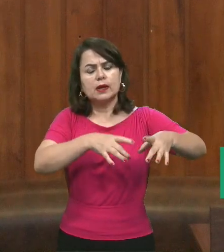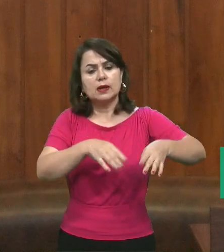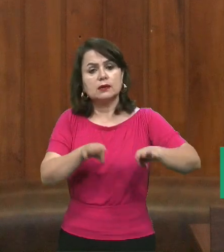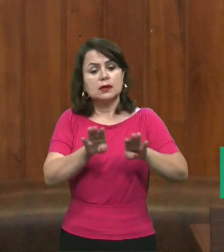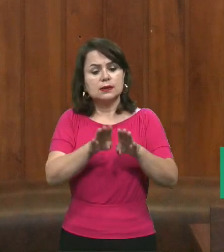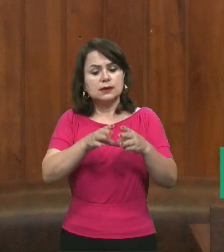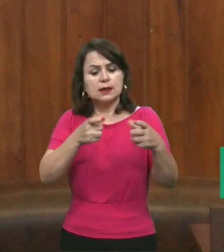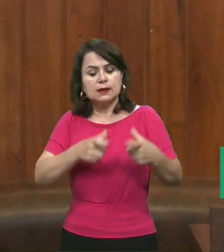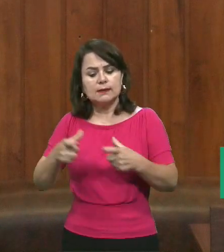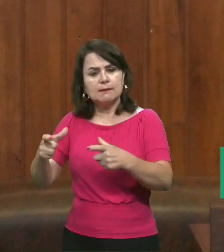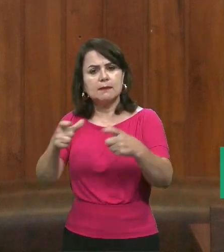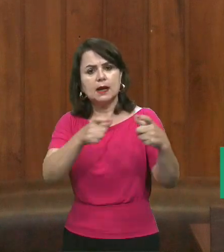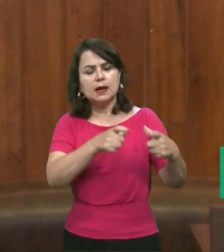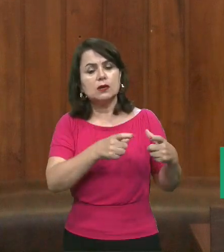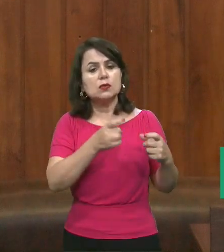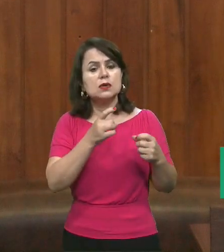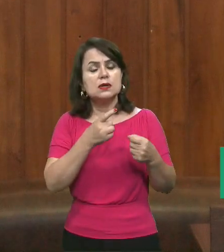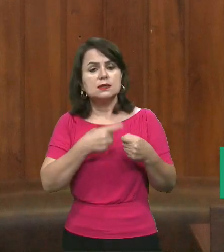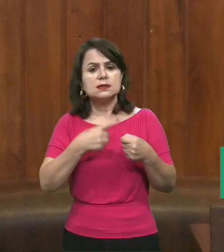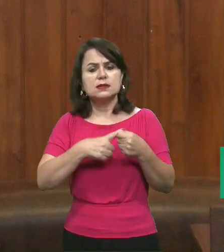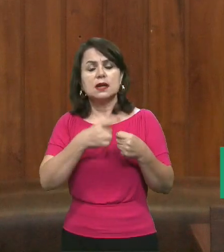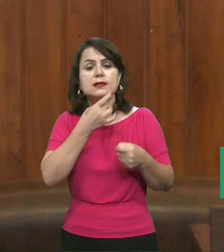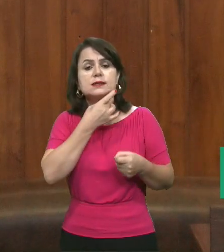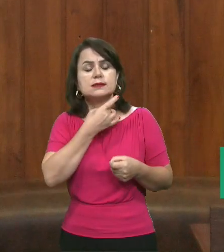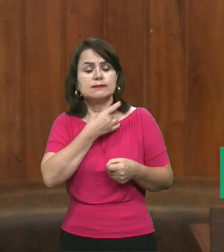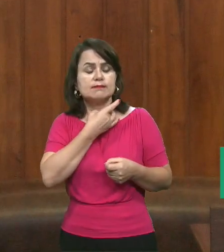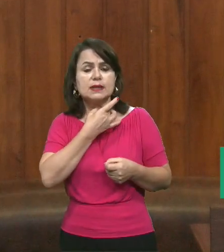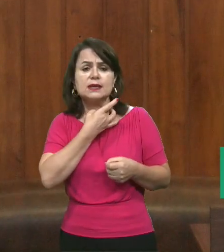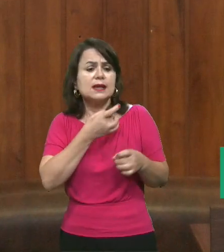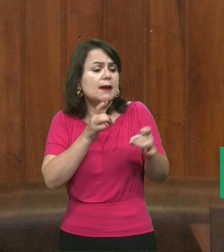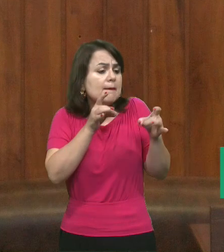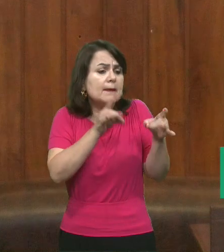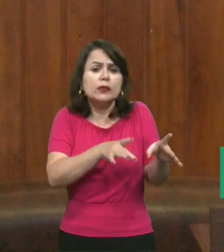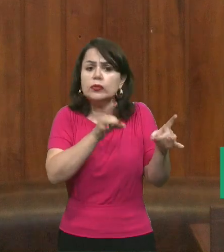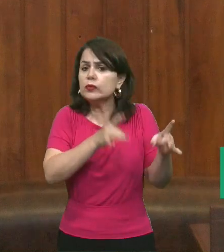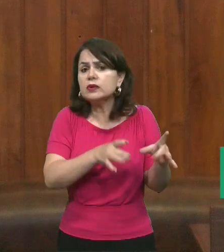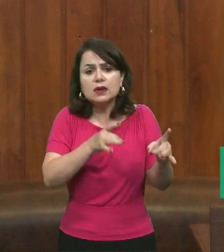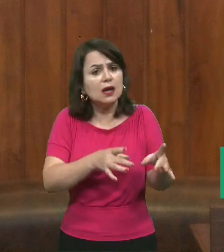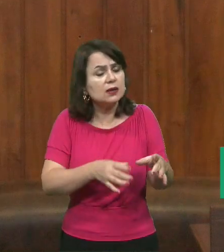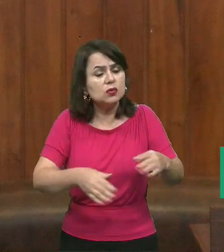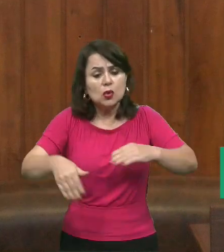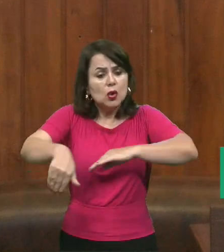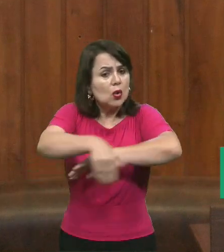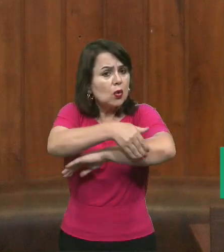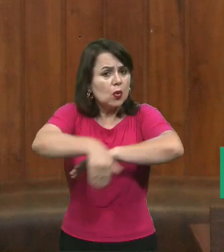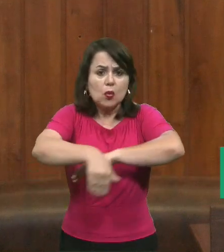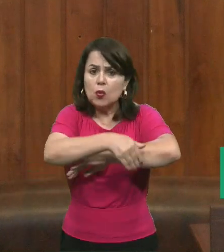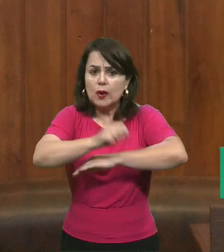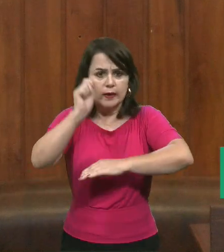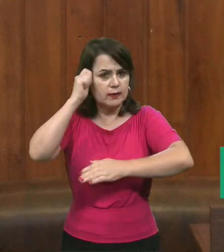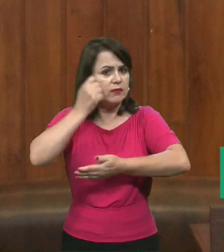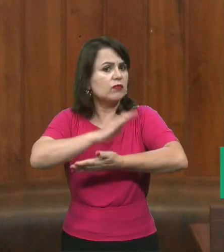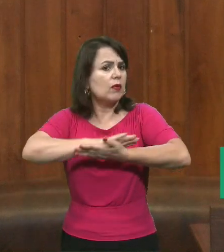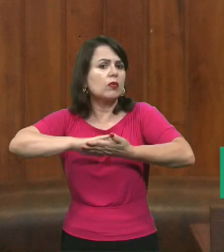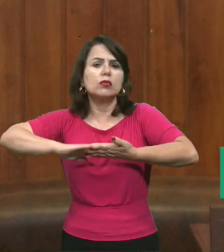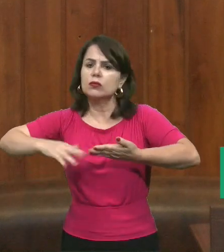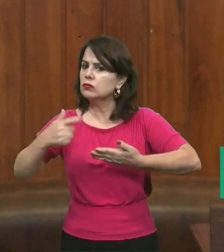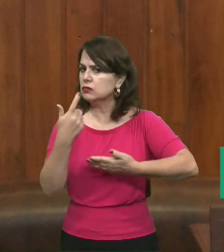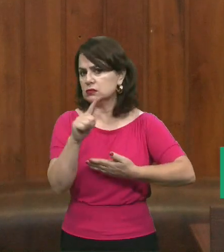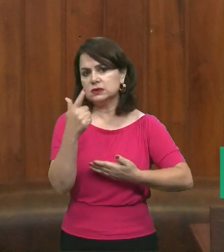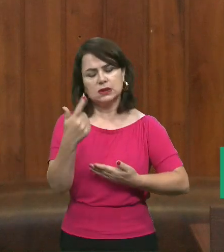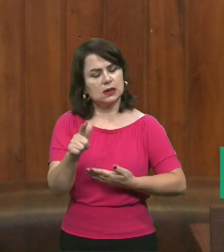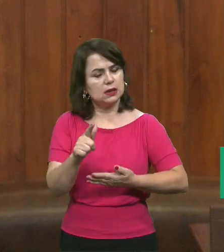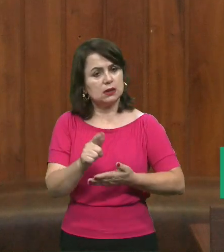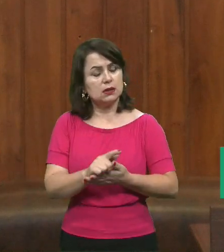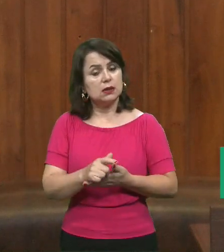bairros, as extremidades da cidade abandonadas, lastimavelmente, né? Não tem asfalto. O governo atual,